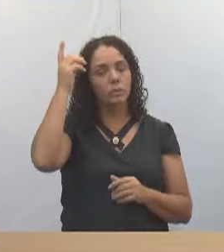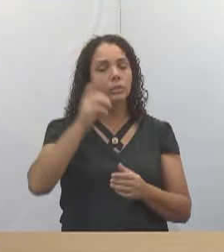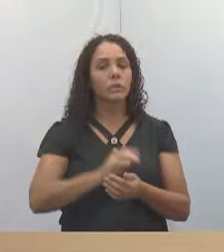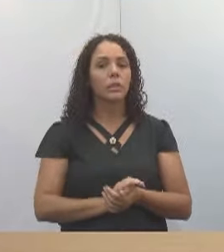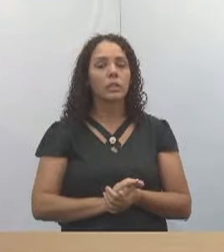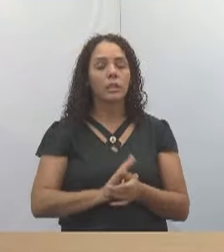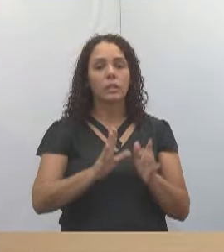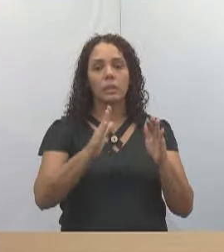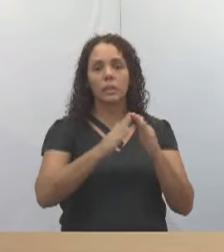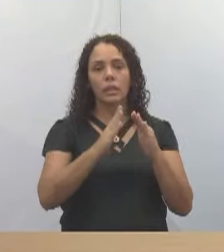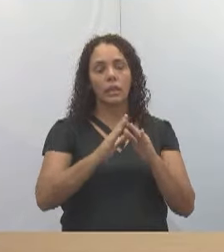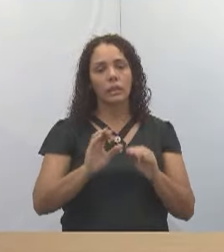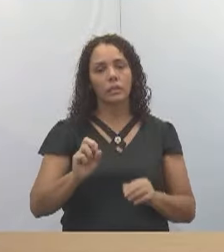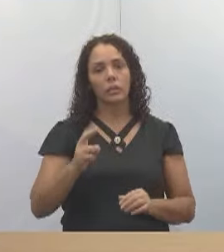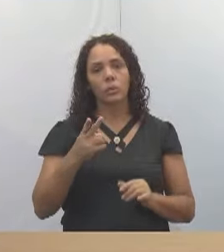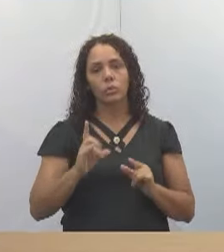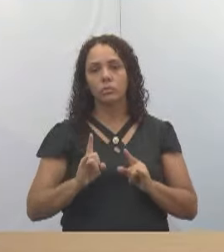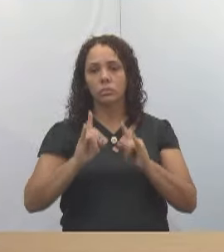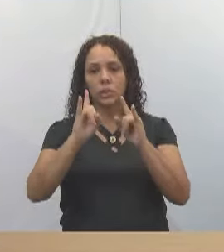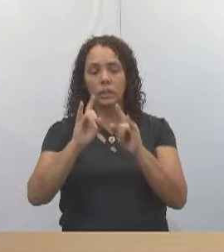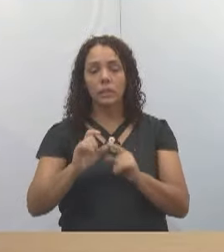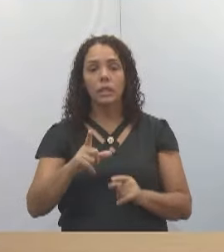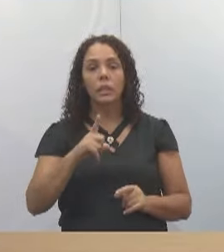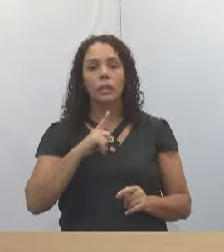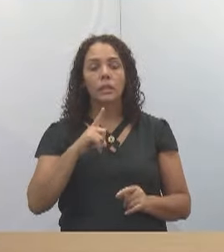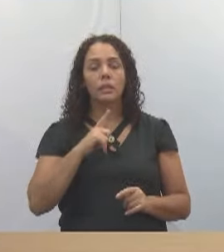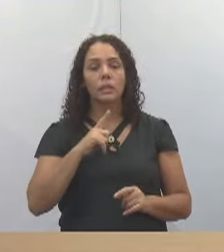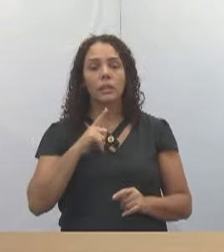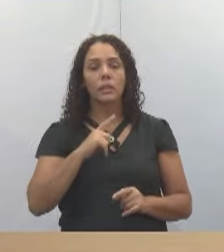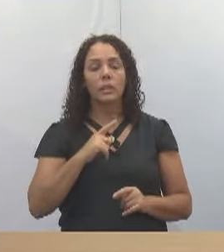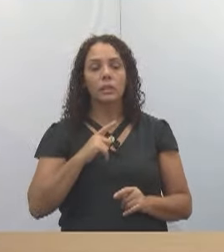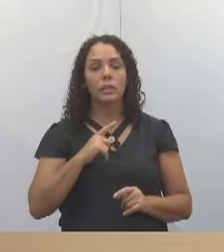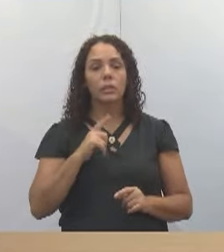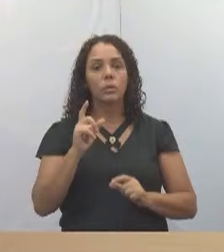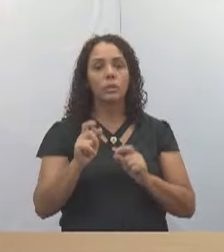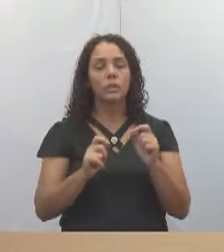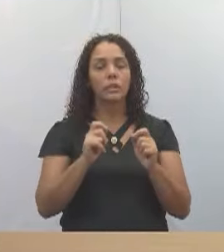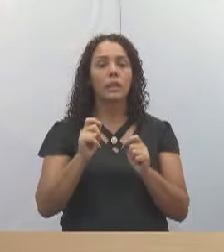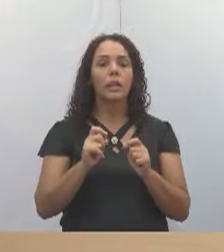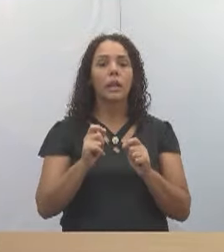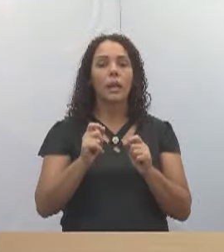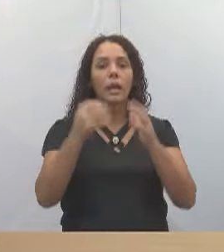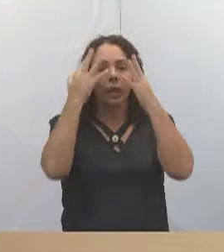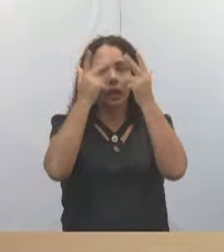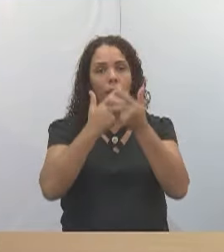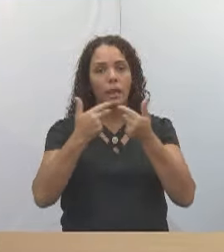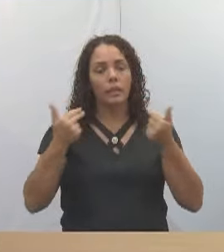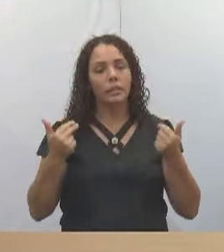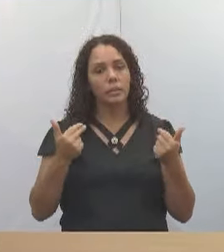seus inquilinos de terem em condomínios de casas ou apartamento animais